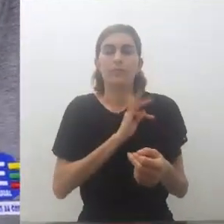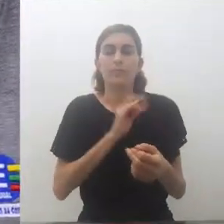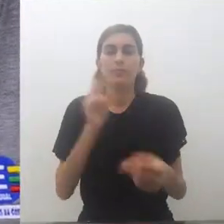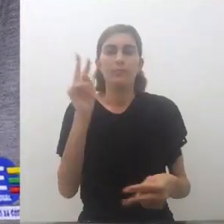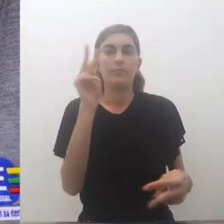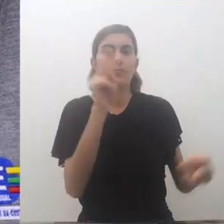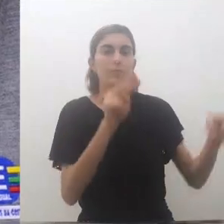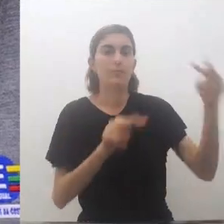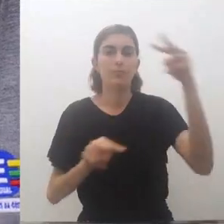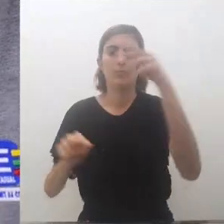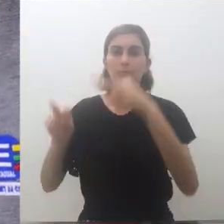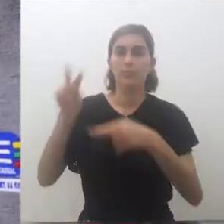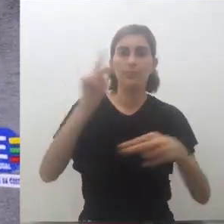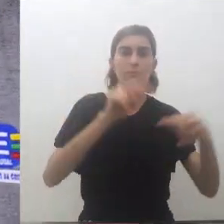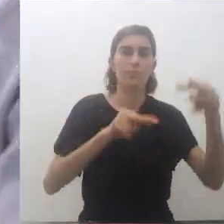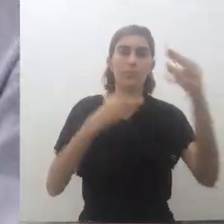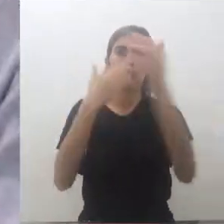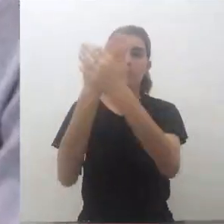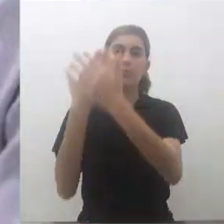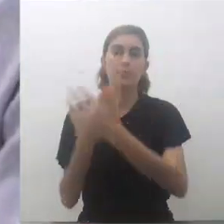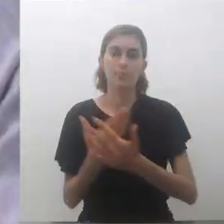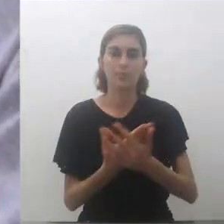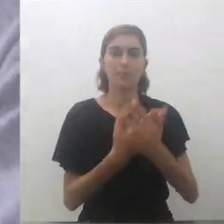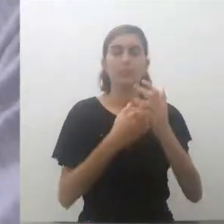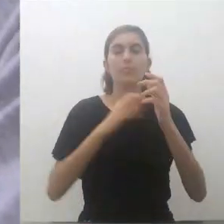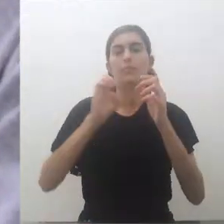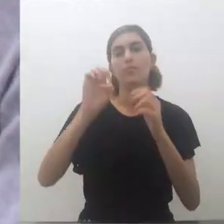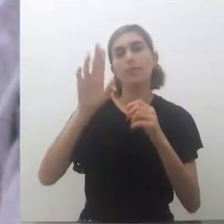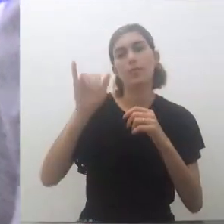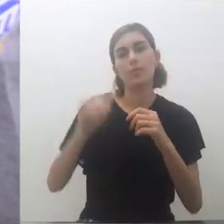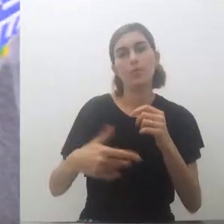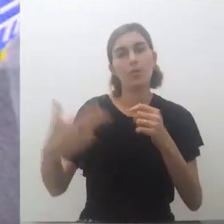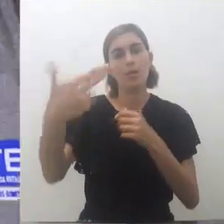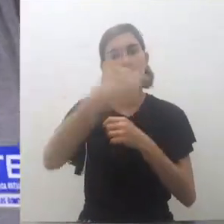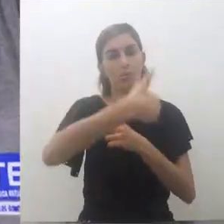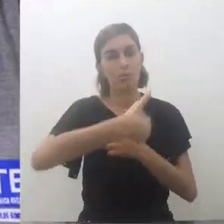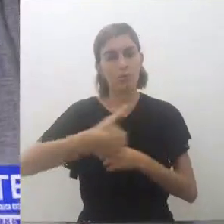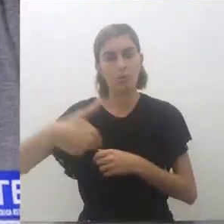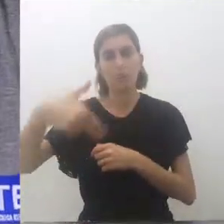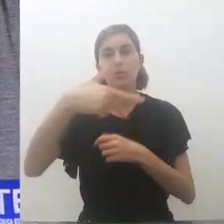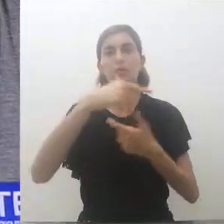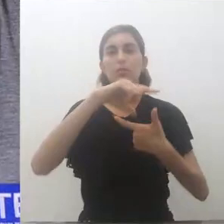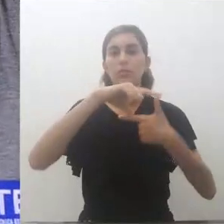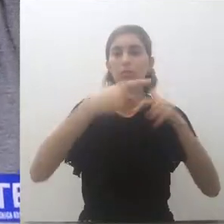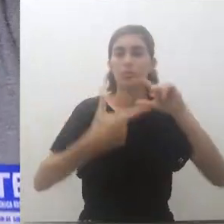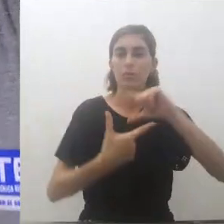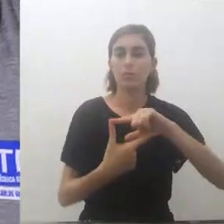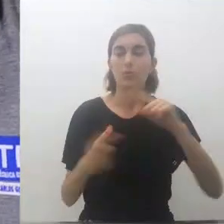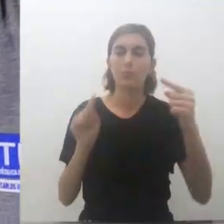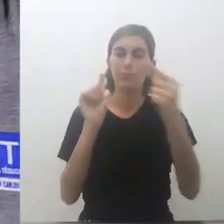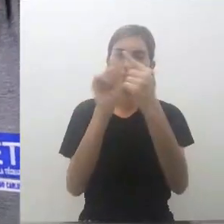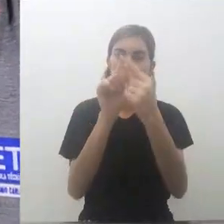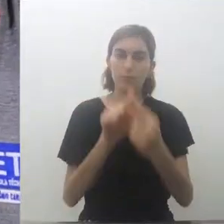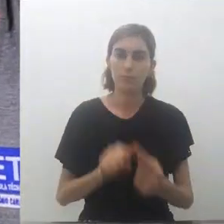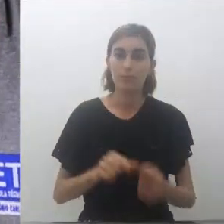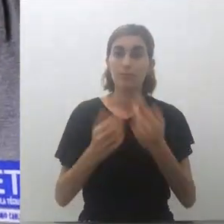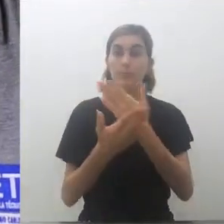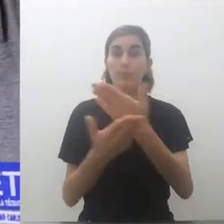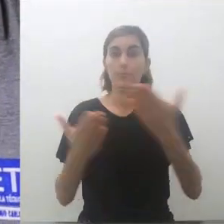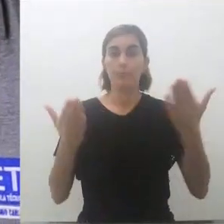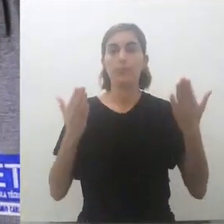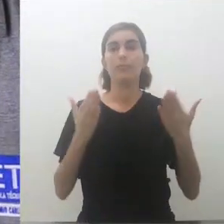que nós estudamos no e-book. Recortando as formas geométricas, e associando elas